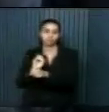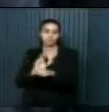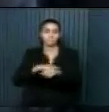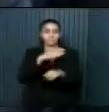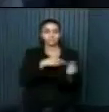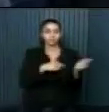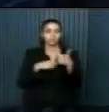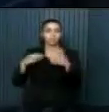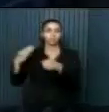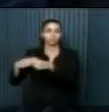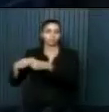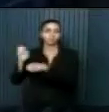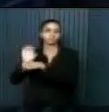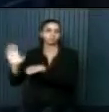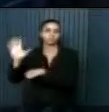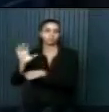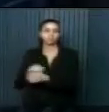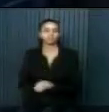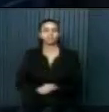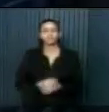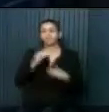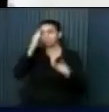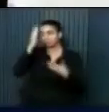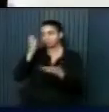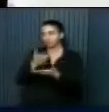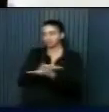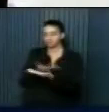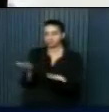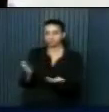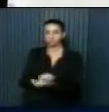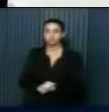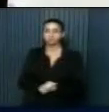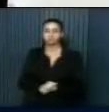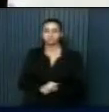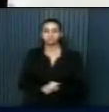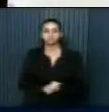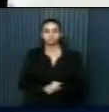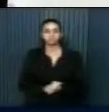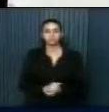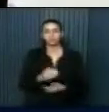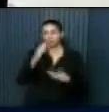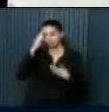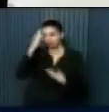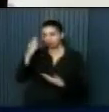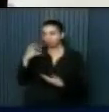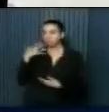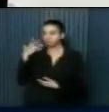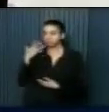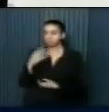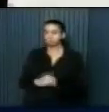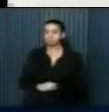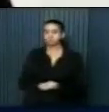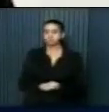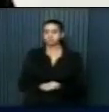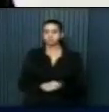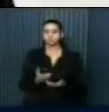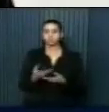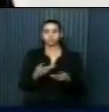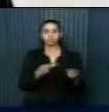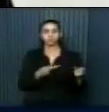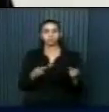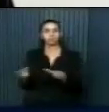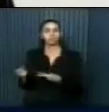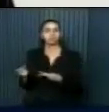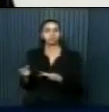e dos municípios. Muito obrigado, senhor ministro, muito obrigado a todos. Agradeço ao deputado André Moura pela sua contribuição e passo a